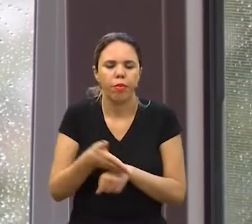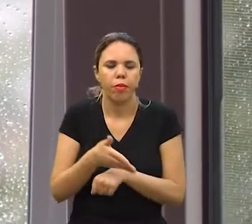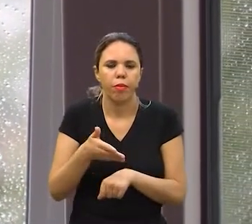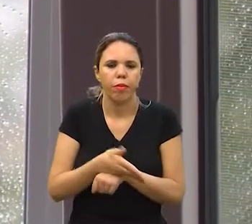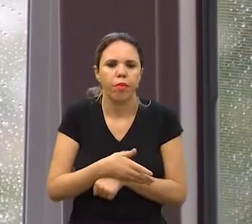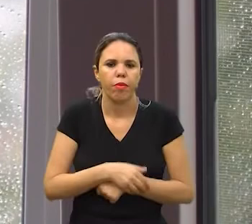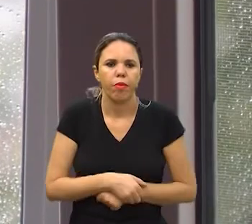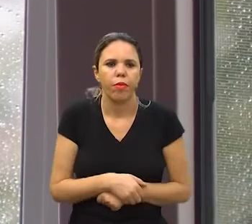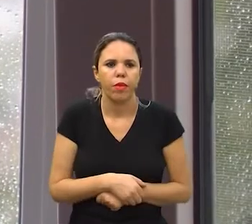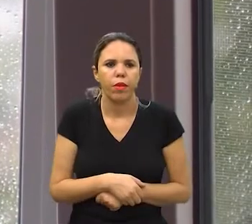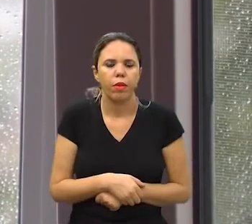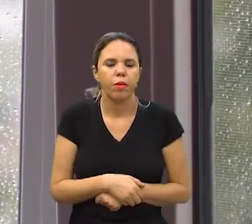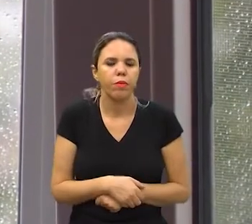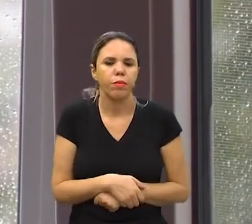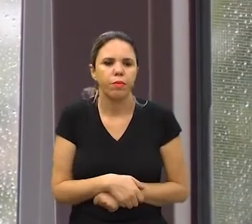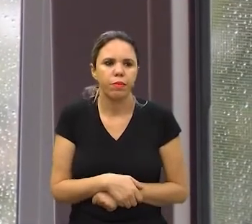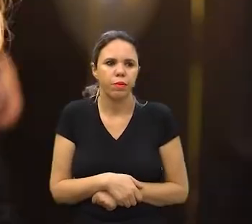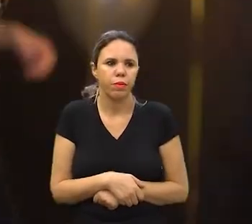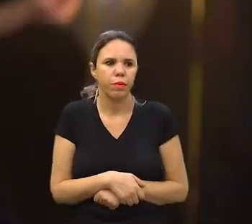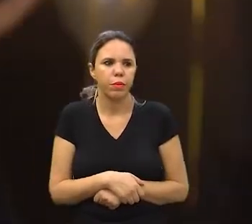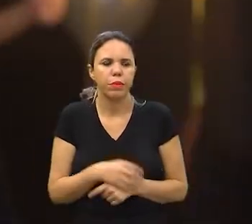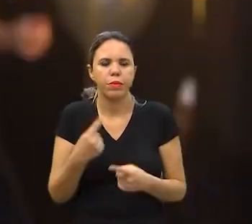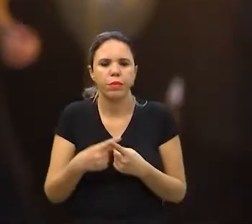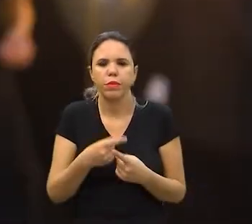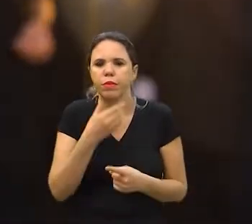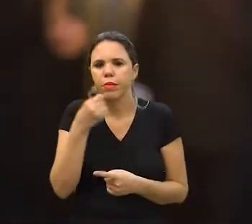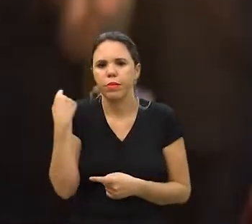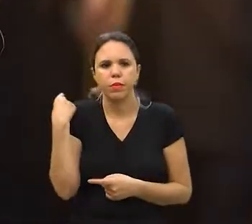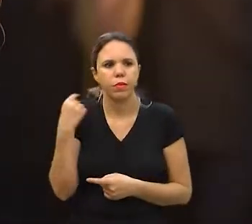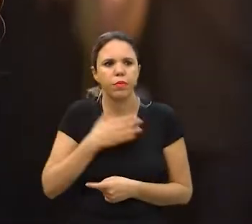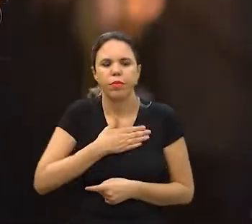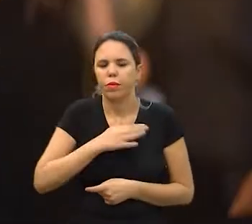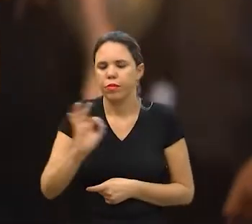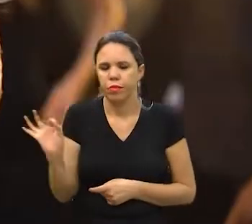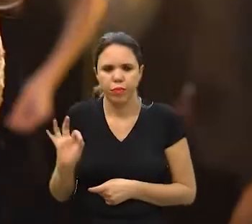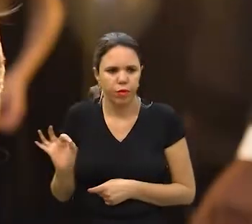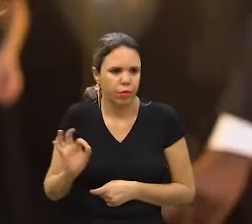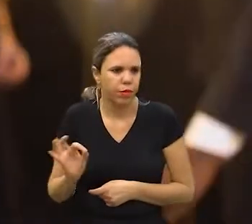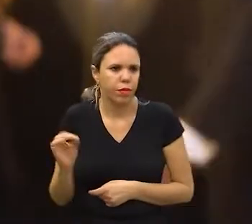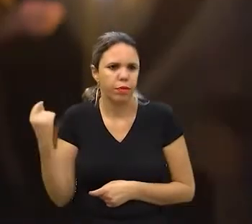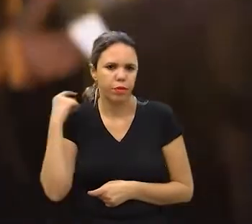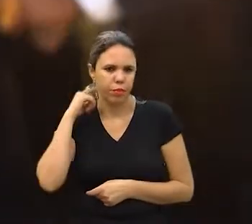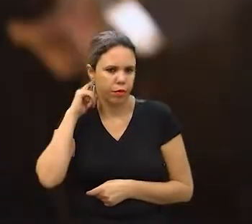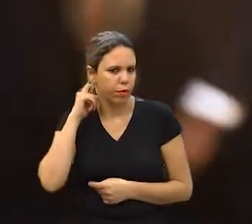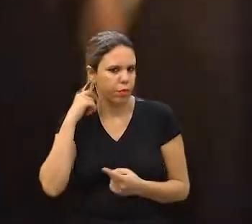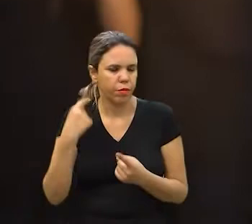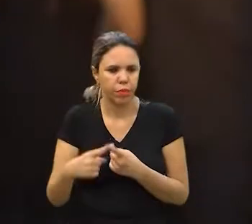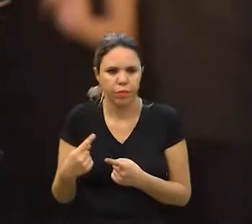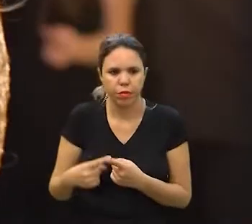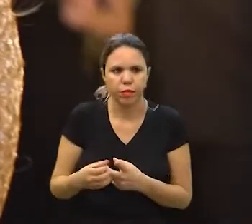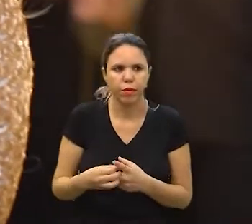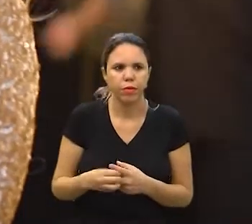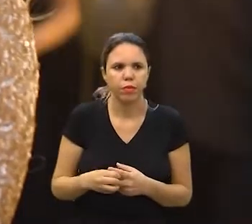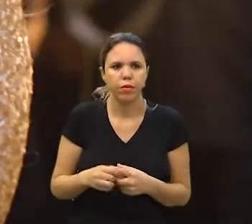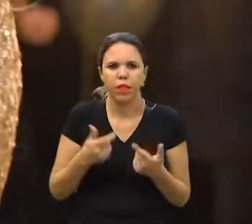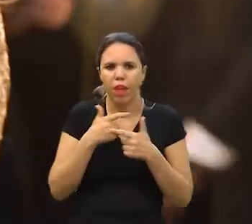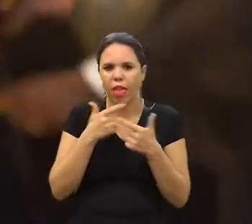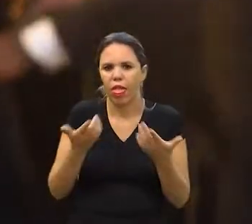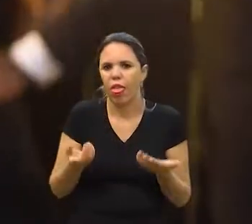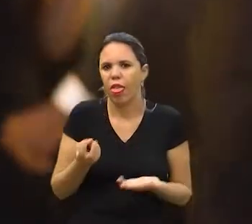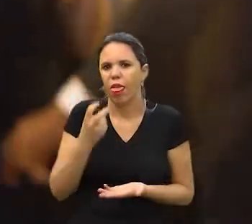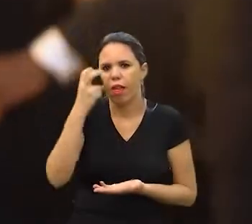frequentar menos festas, porque o marido não gosta, porque ela ri